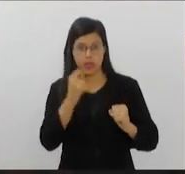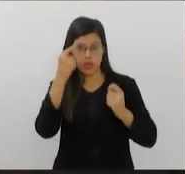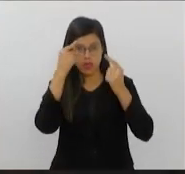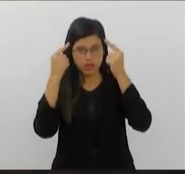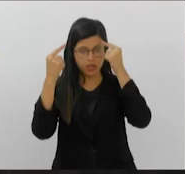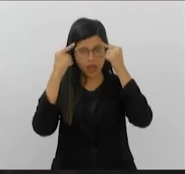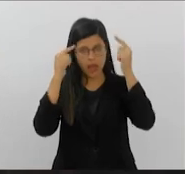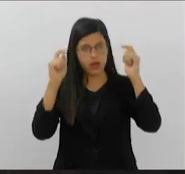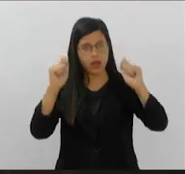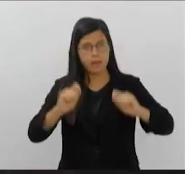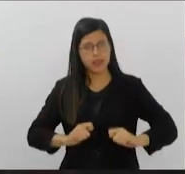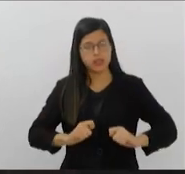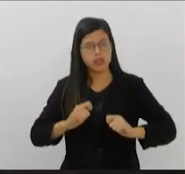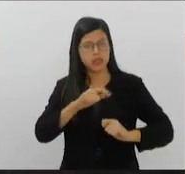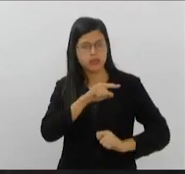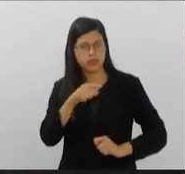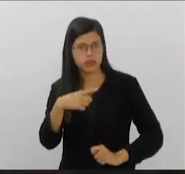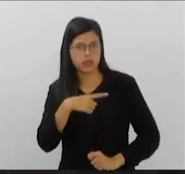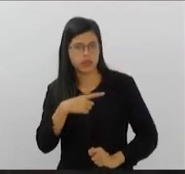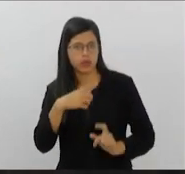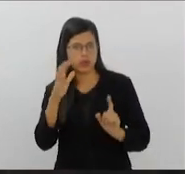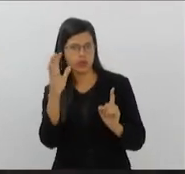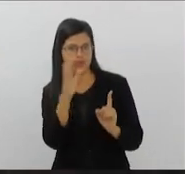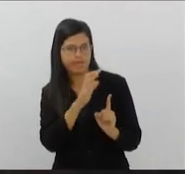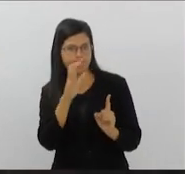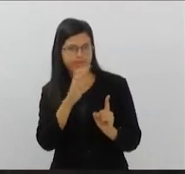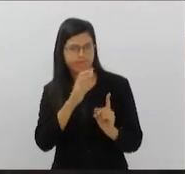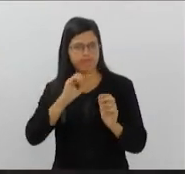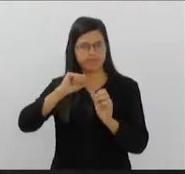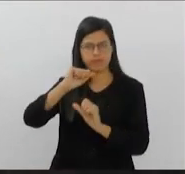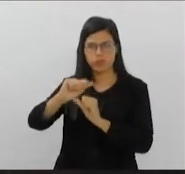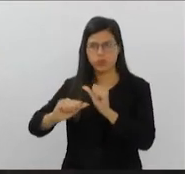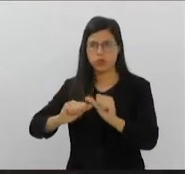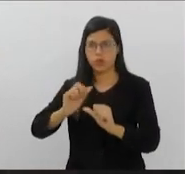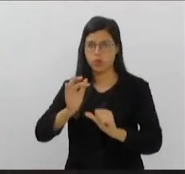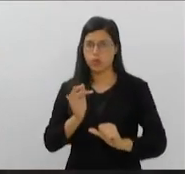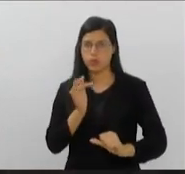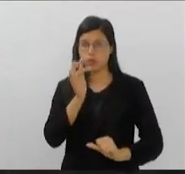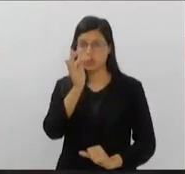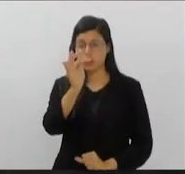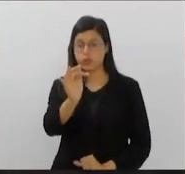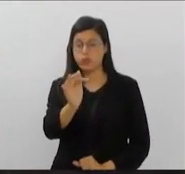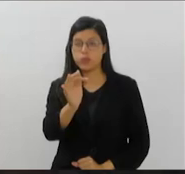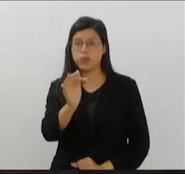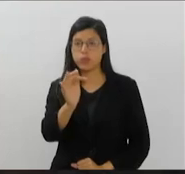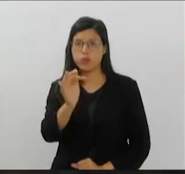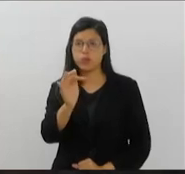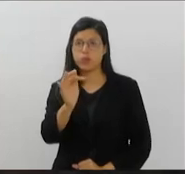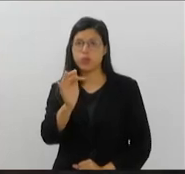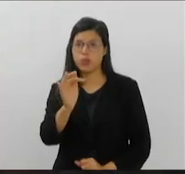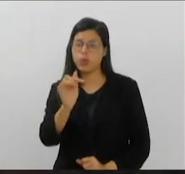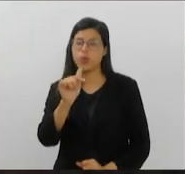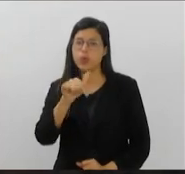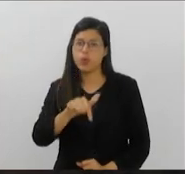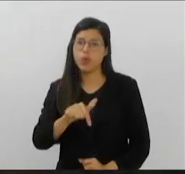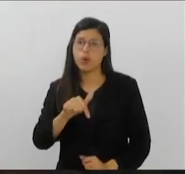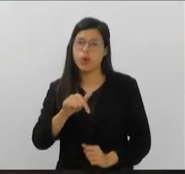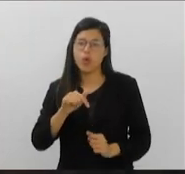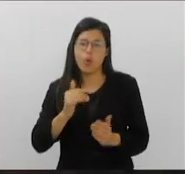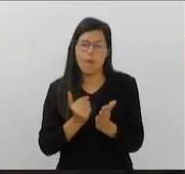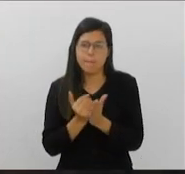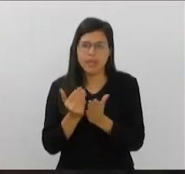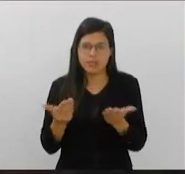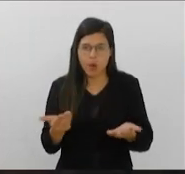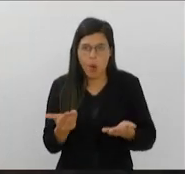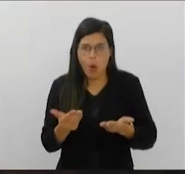capacidade que vocês têm de influenciar mudanças. O futuro é moldado pelas ações do presente, e